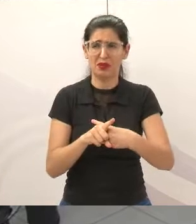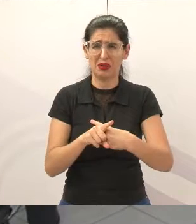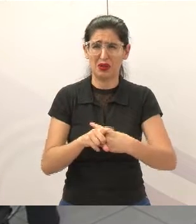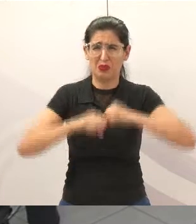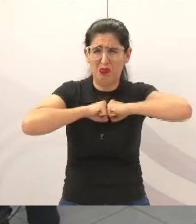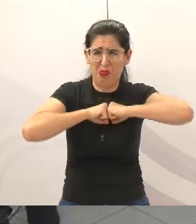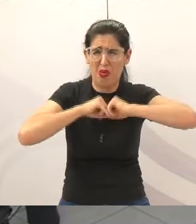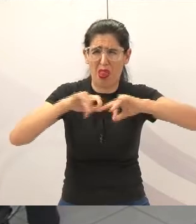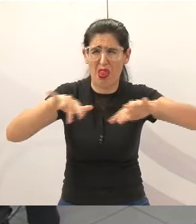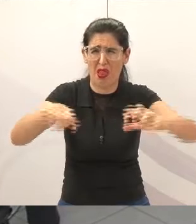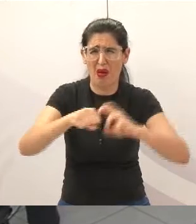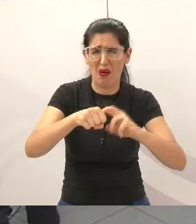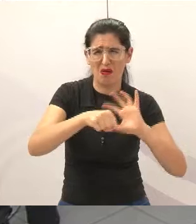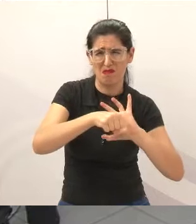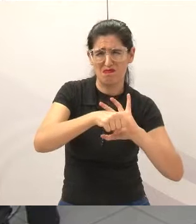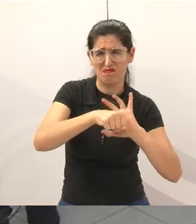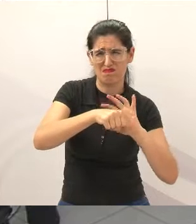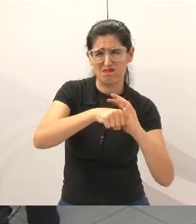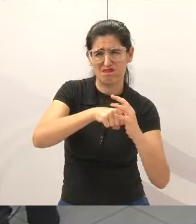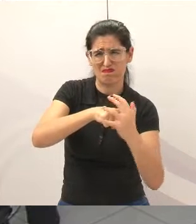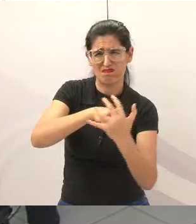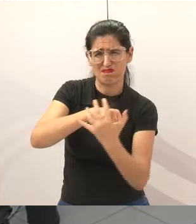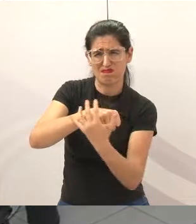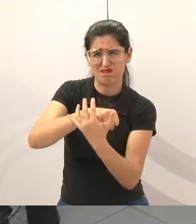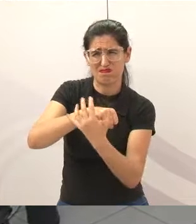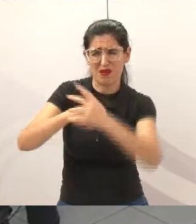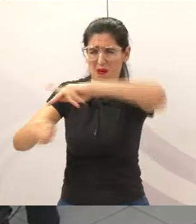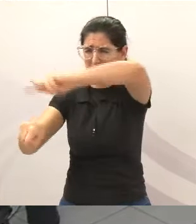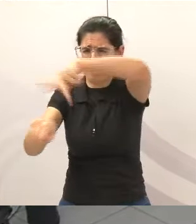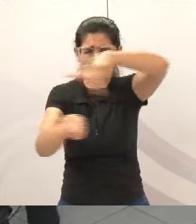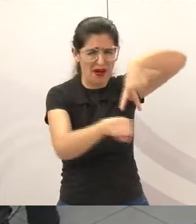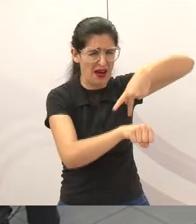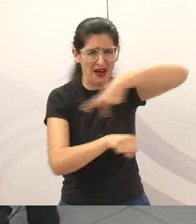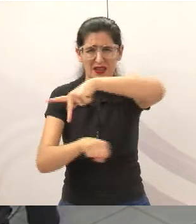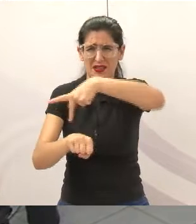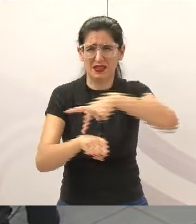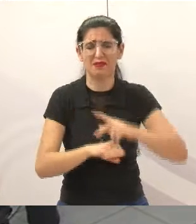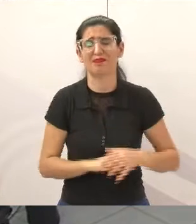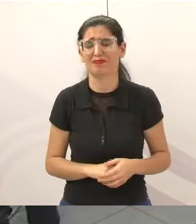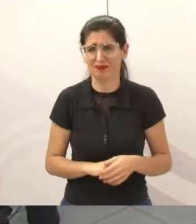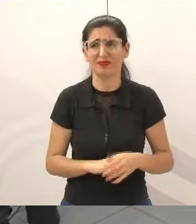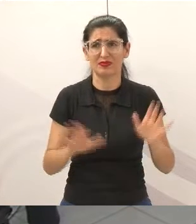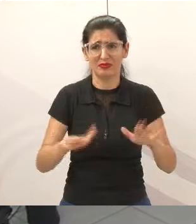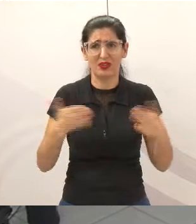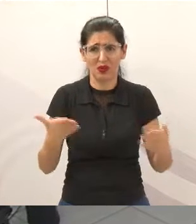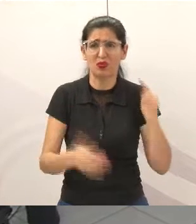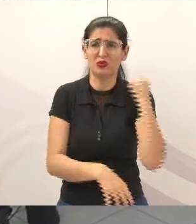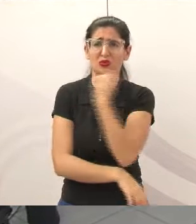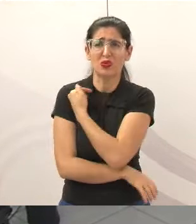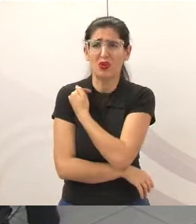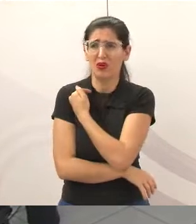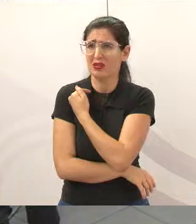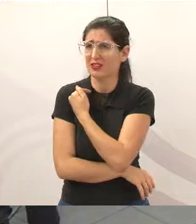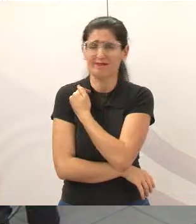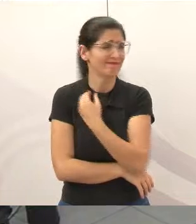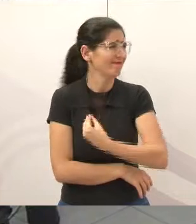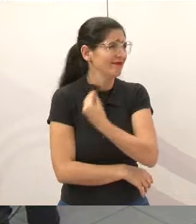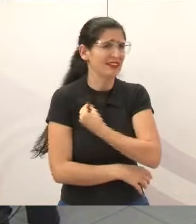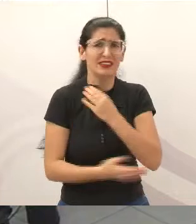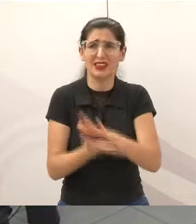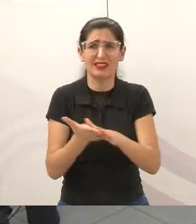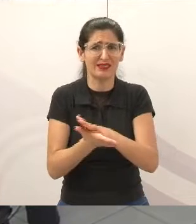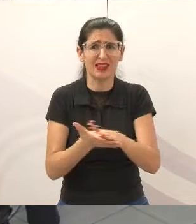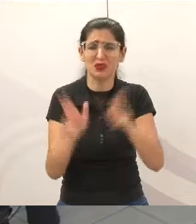pandemia, algo jamais vivido por qualquer um de nós e que ninguém tem a